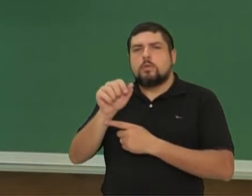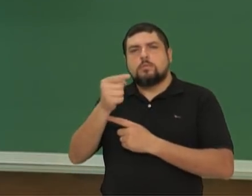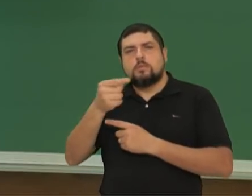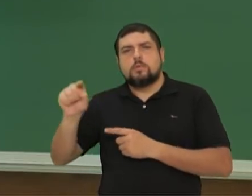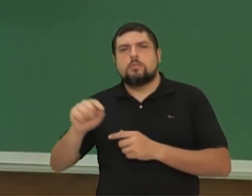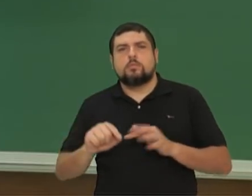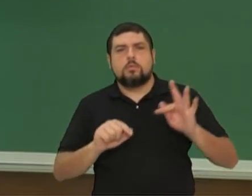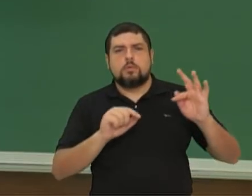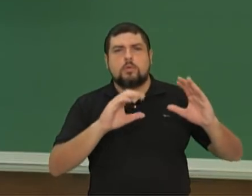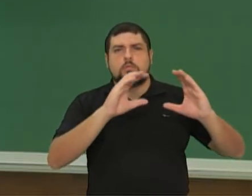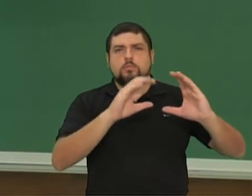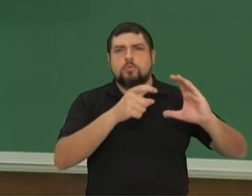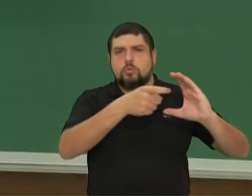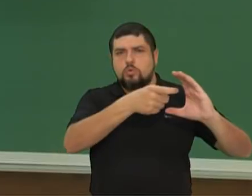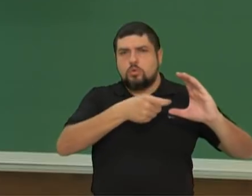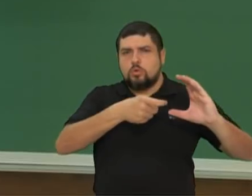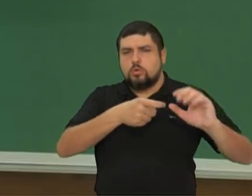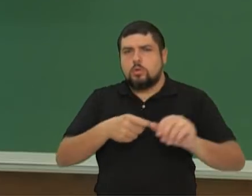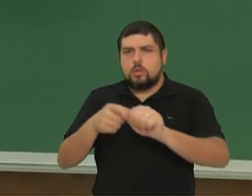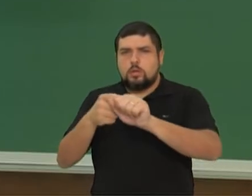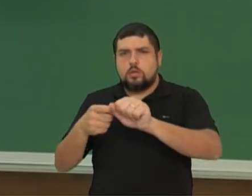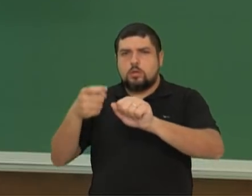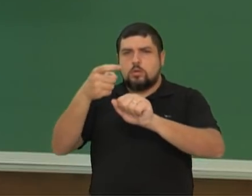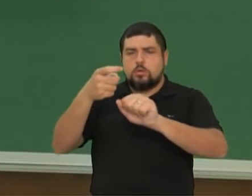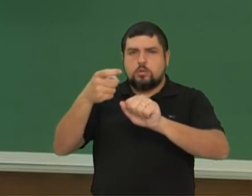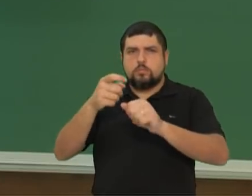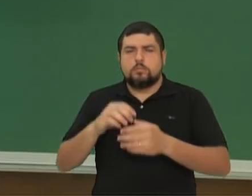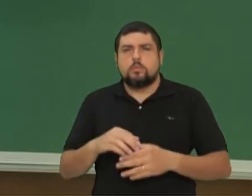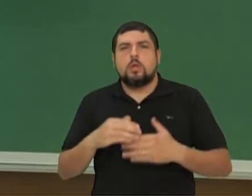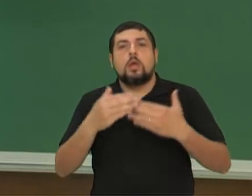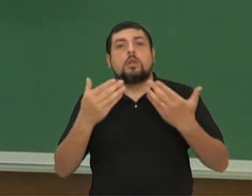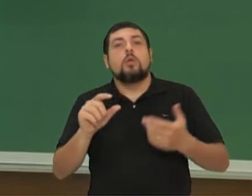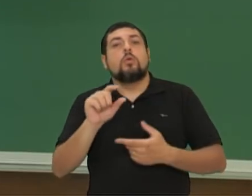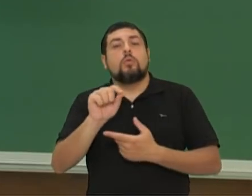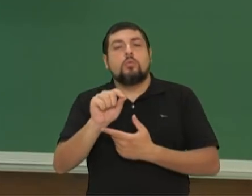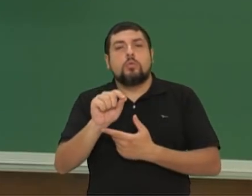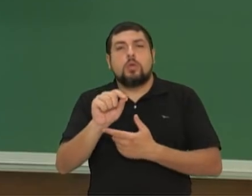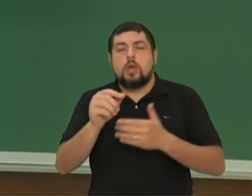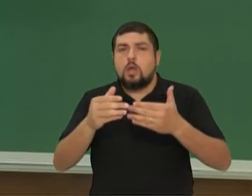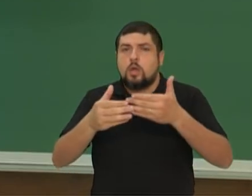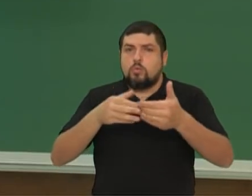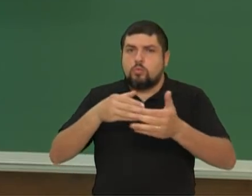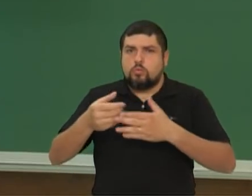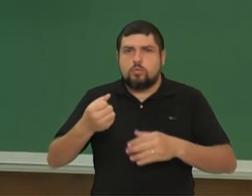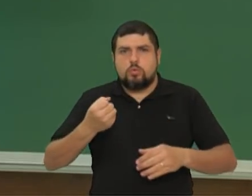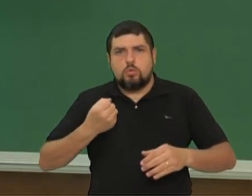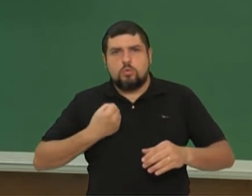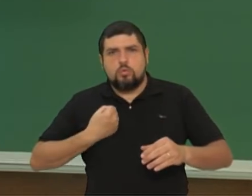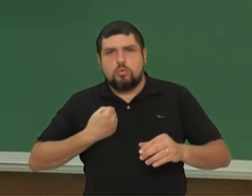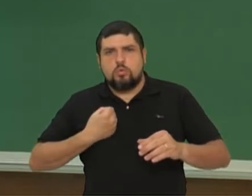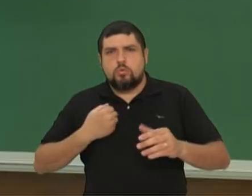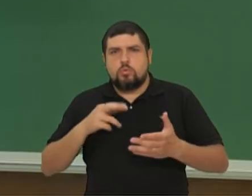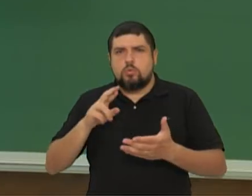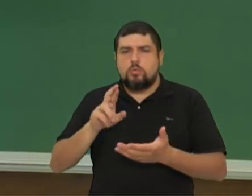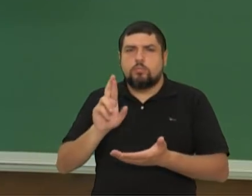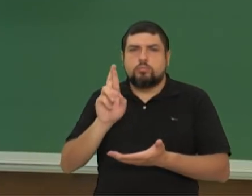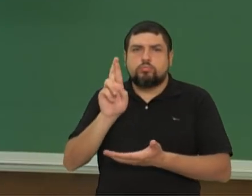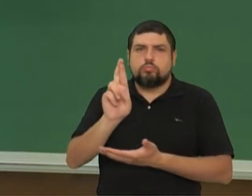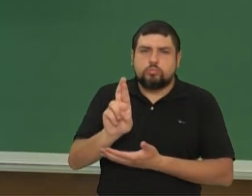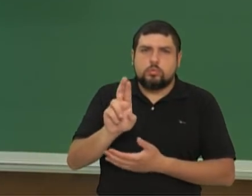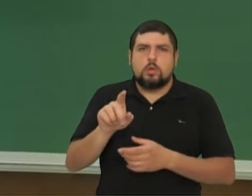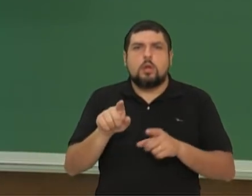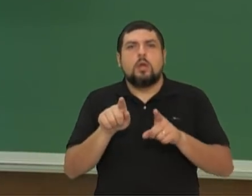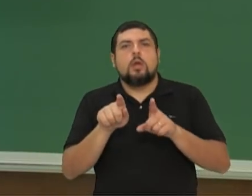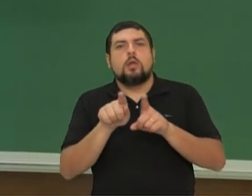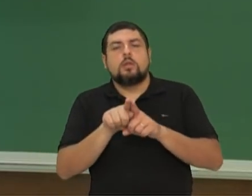é num domínio de qualquer valor real e um contradomínio de todos os seus